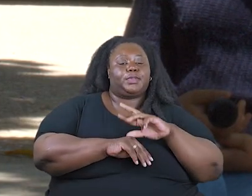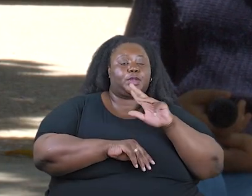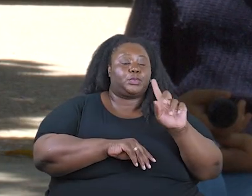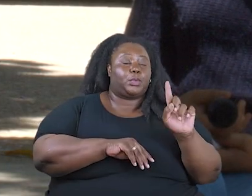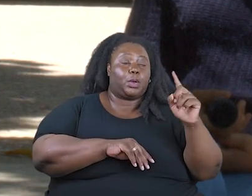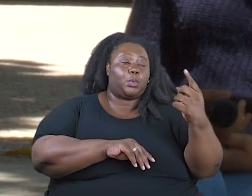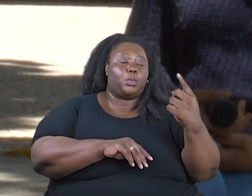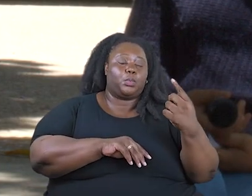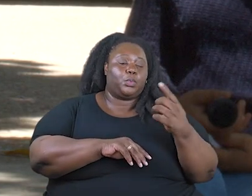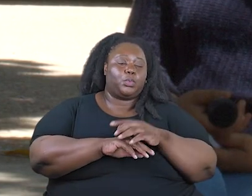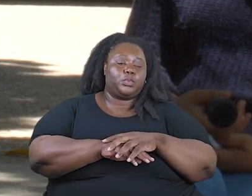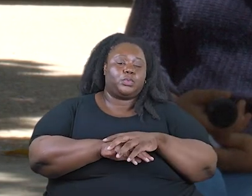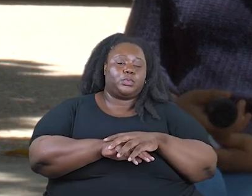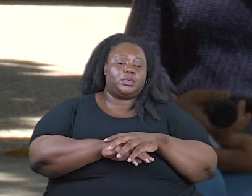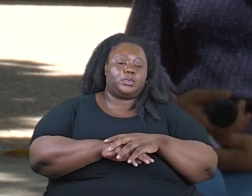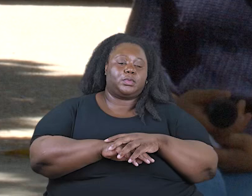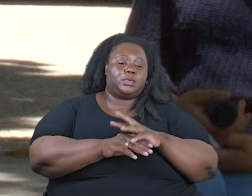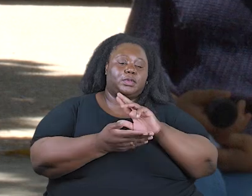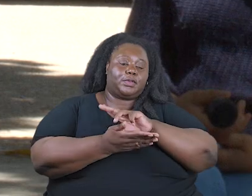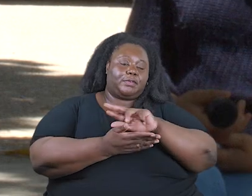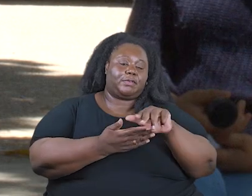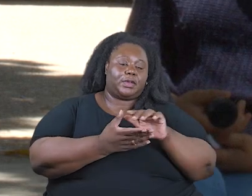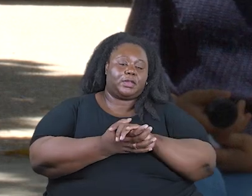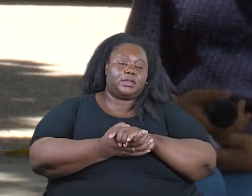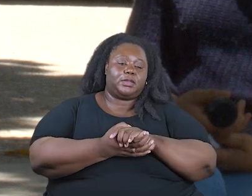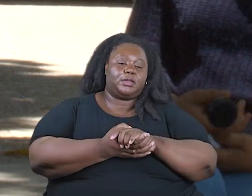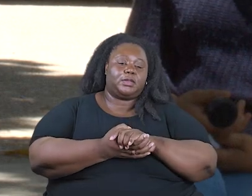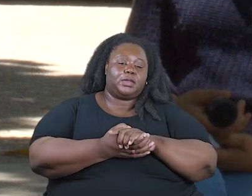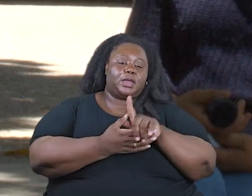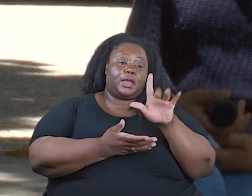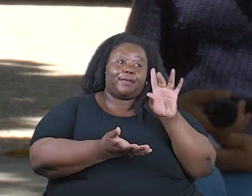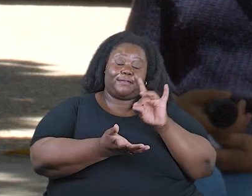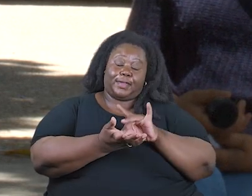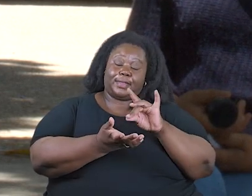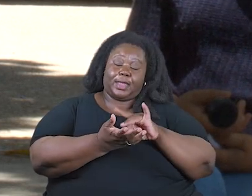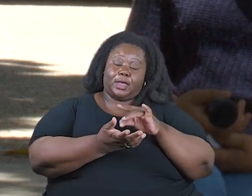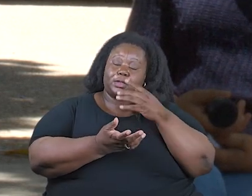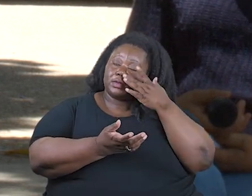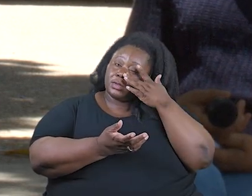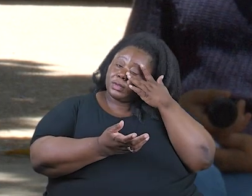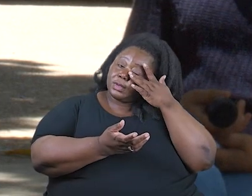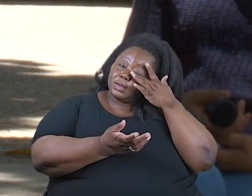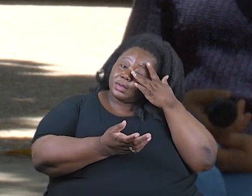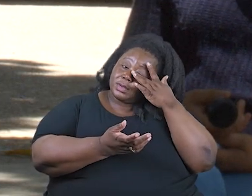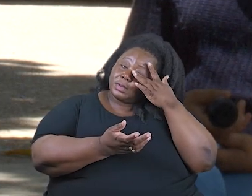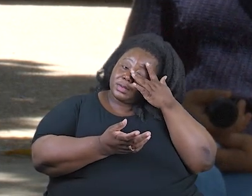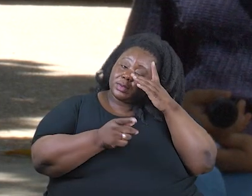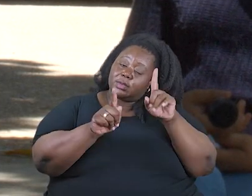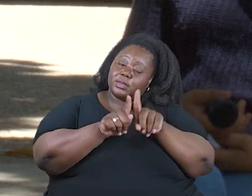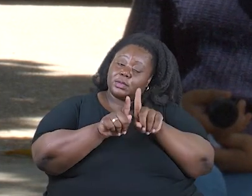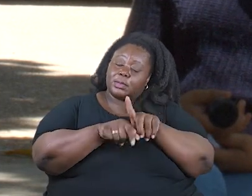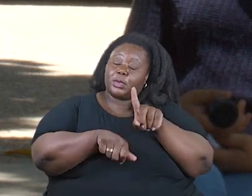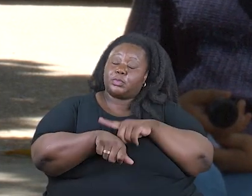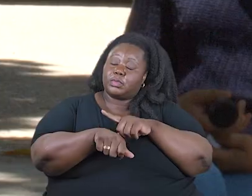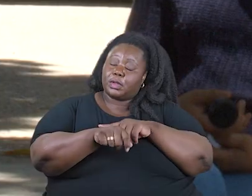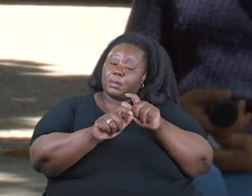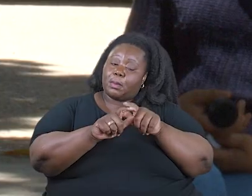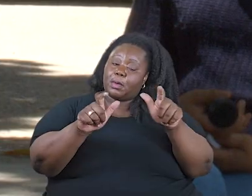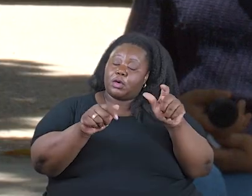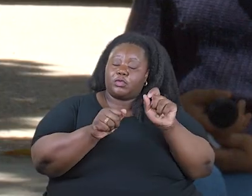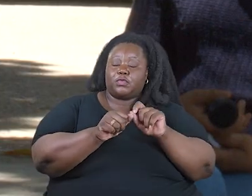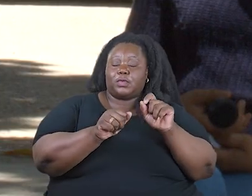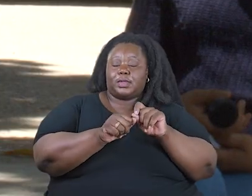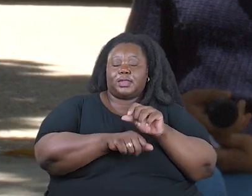Não é um único arquivo que tem lá as várias camadas. As camadas, elas são reais. Então, aquilo também envolve um tempo maior